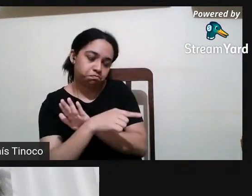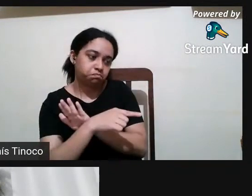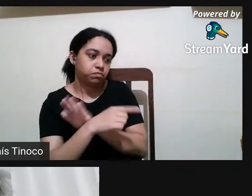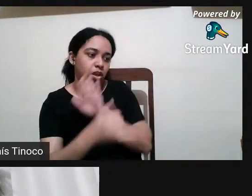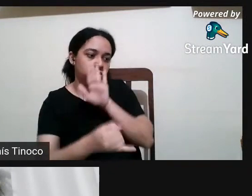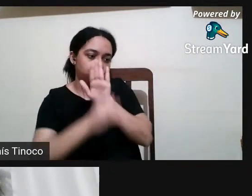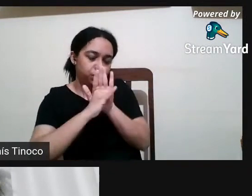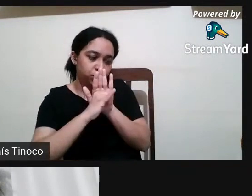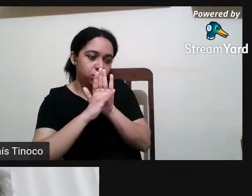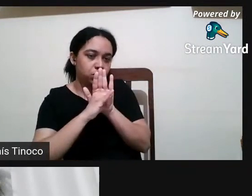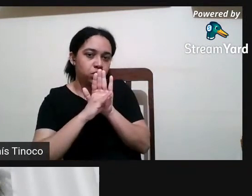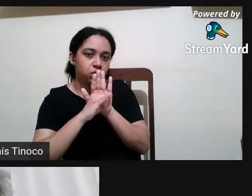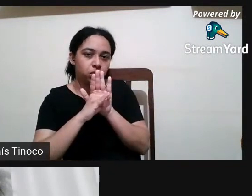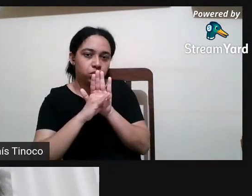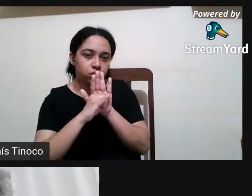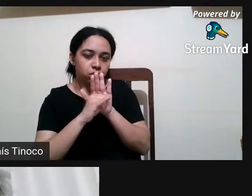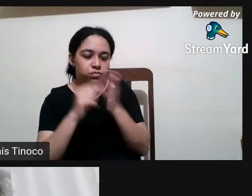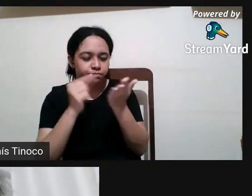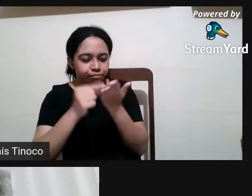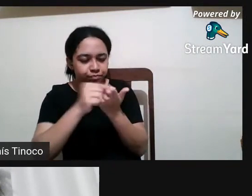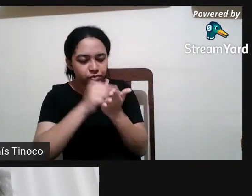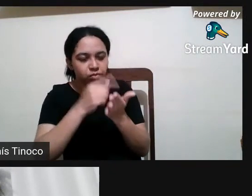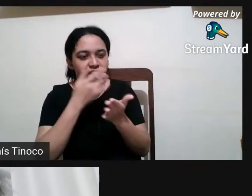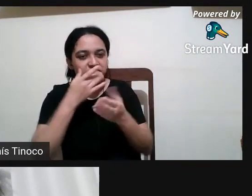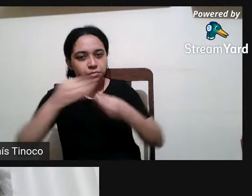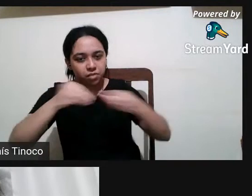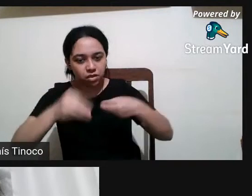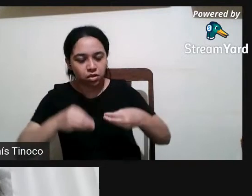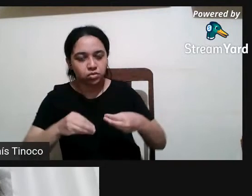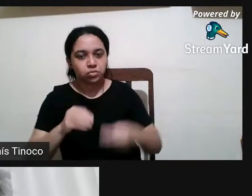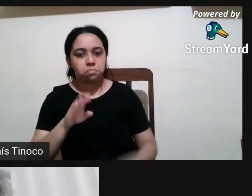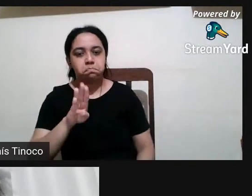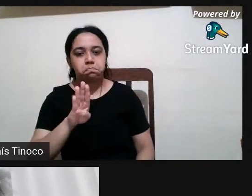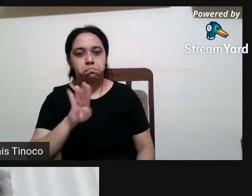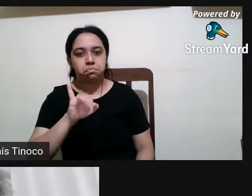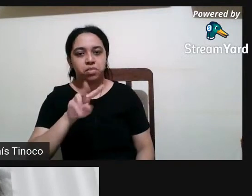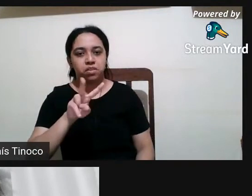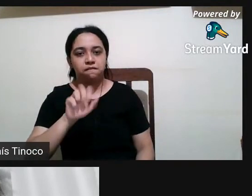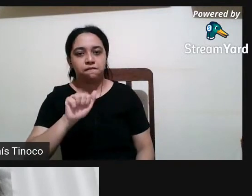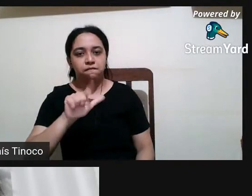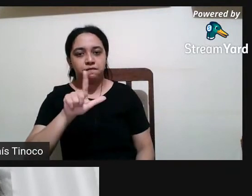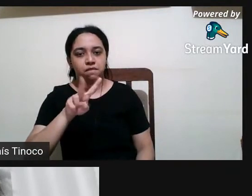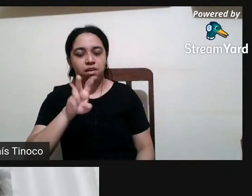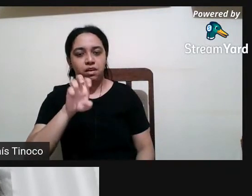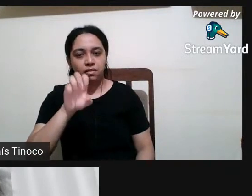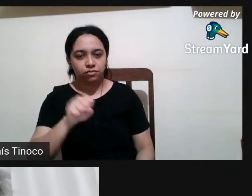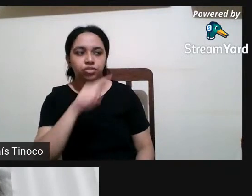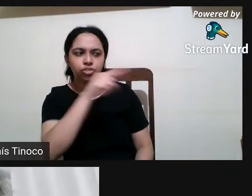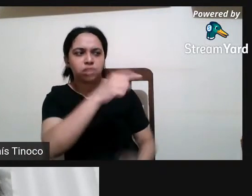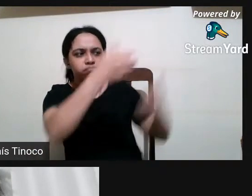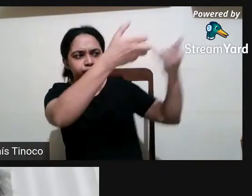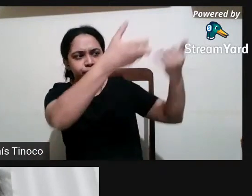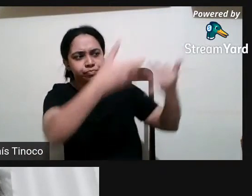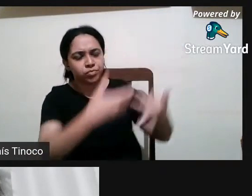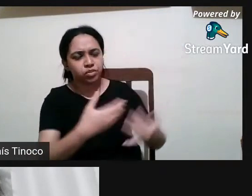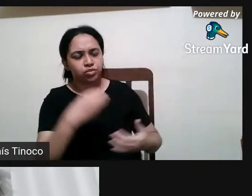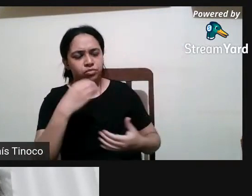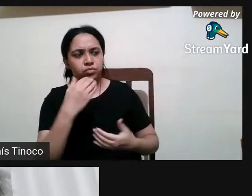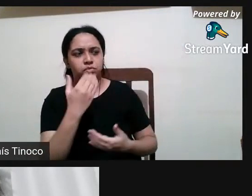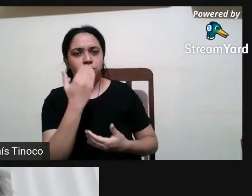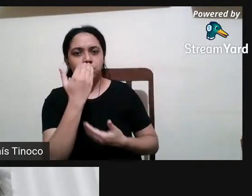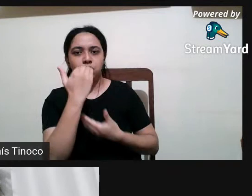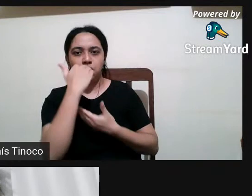identificação dos microplásticos nos bivalves, né? Tu já explicou sobre a digestão, e tem algum processo que só